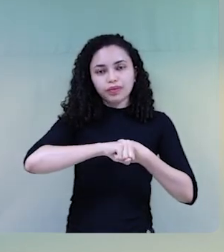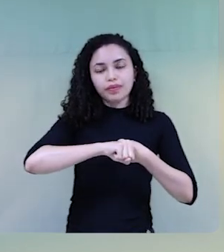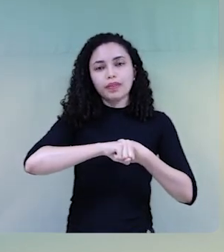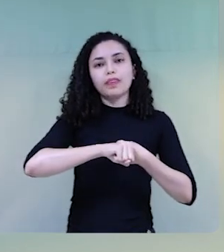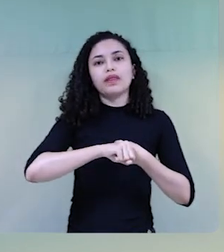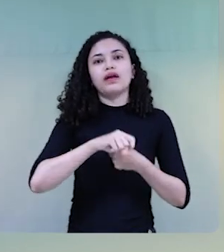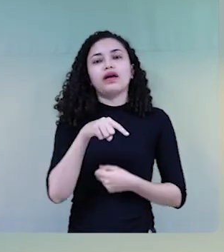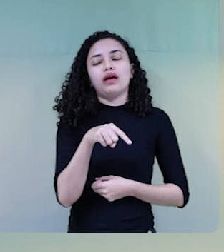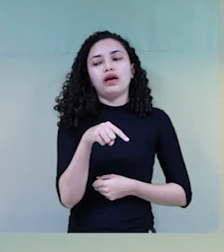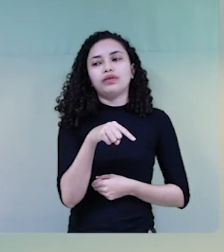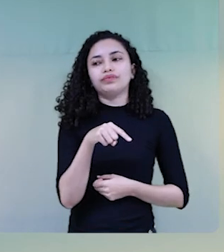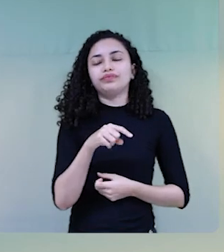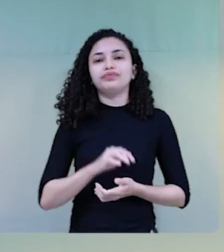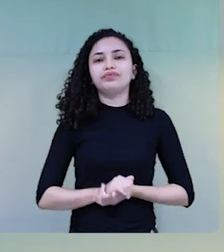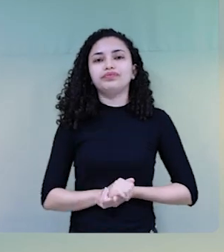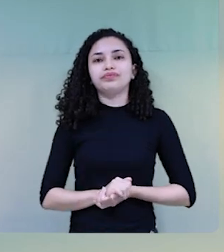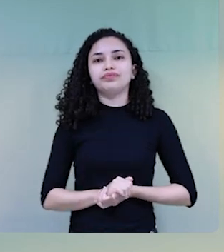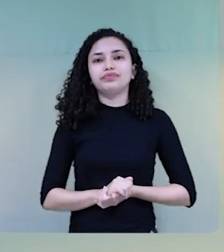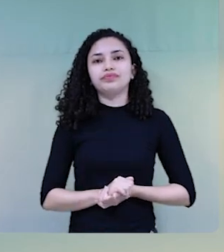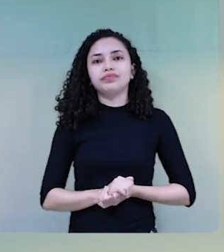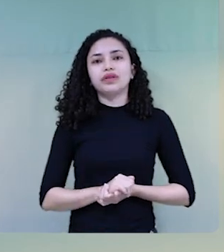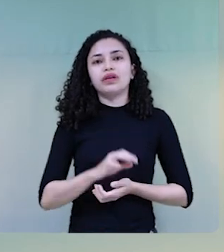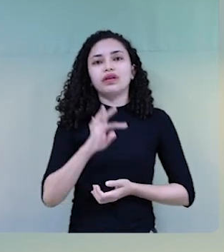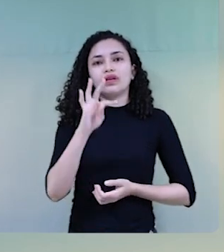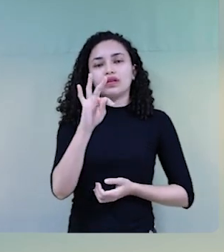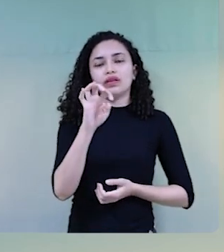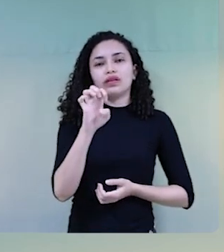de θ, tá bom? Seno de θ.